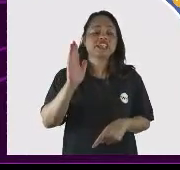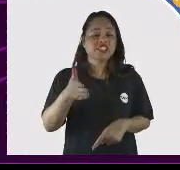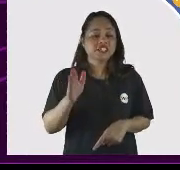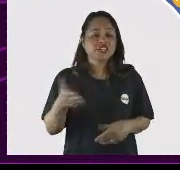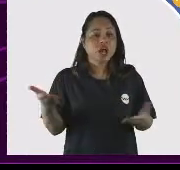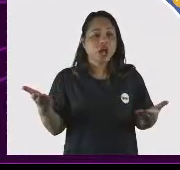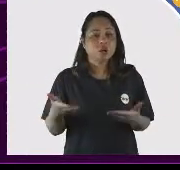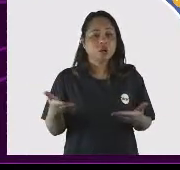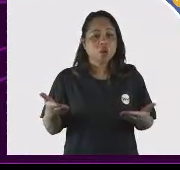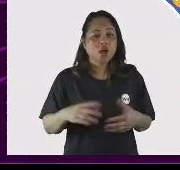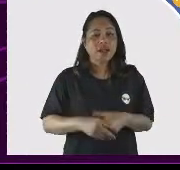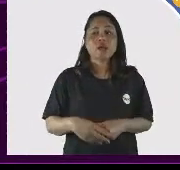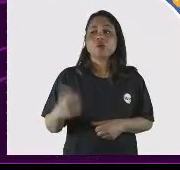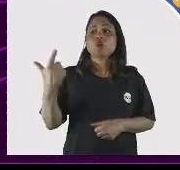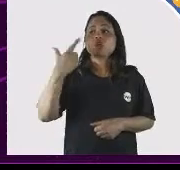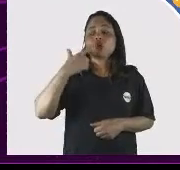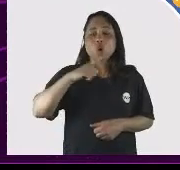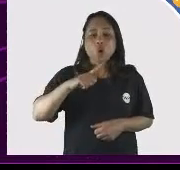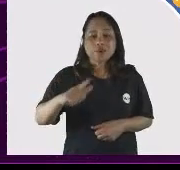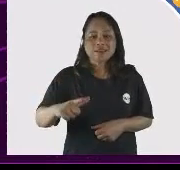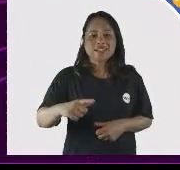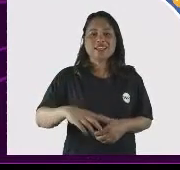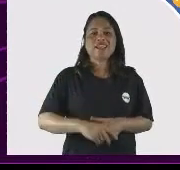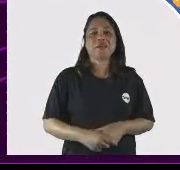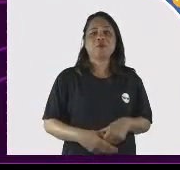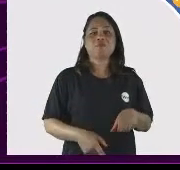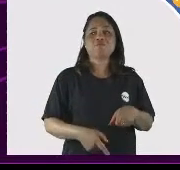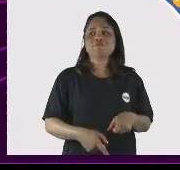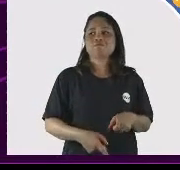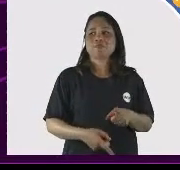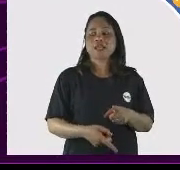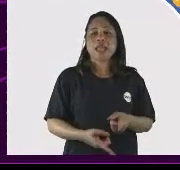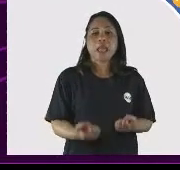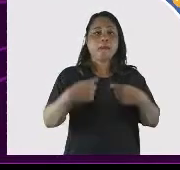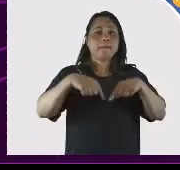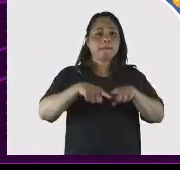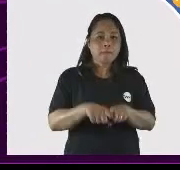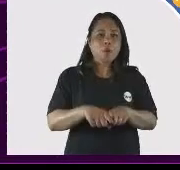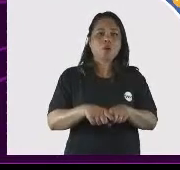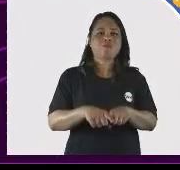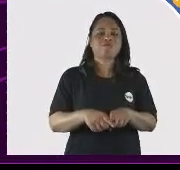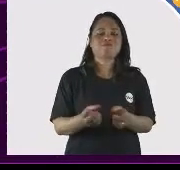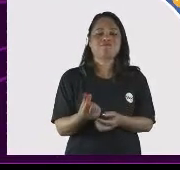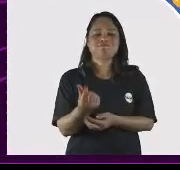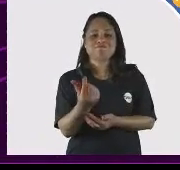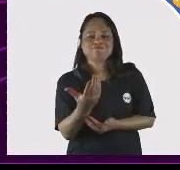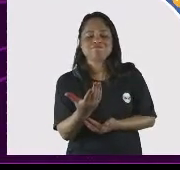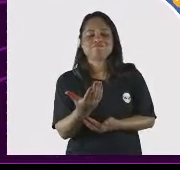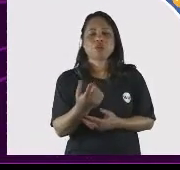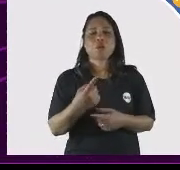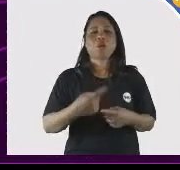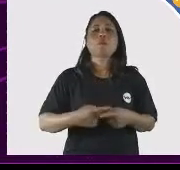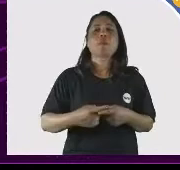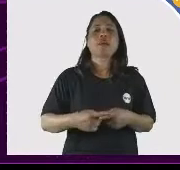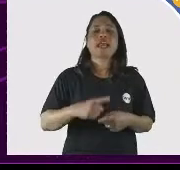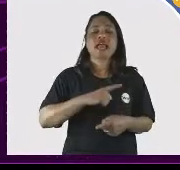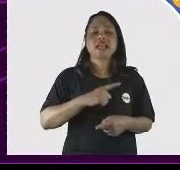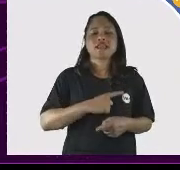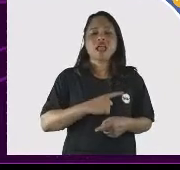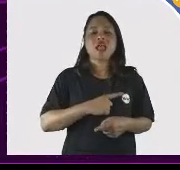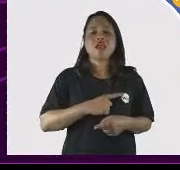uma recuperação da situação financeira através dos seus balanços